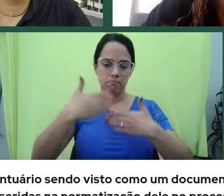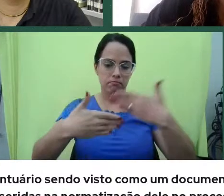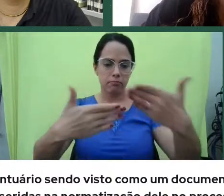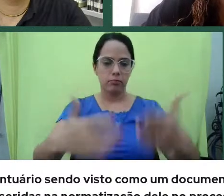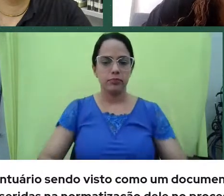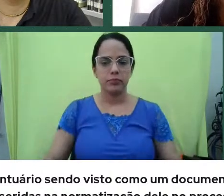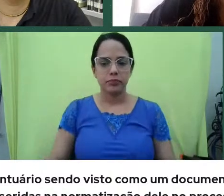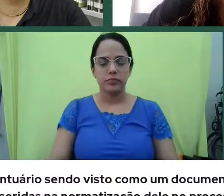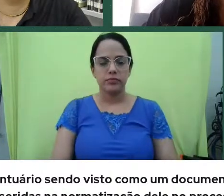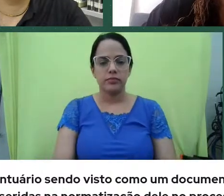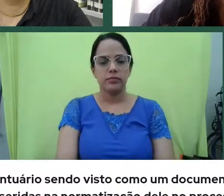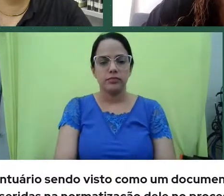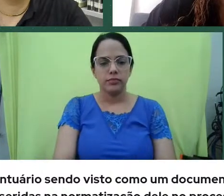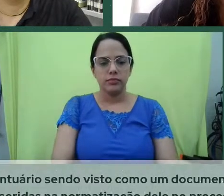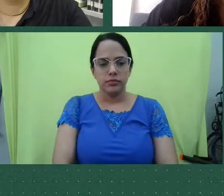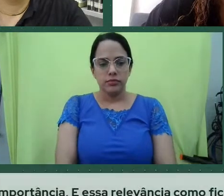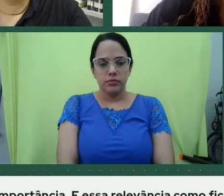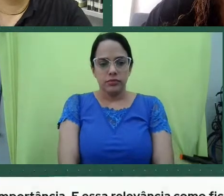vamos avançar.